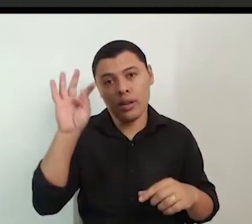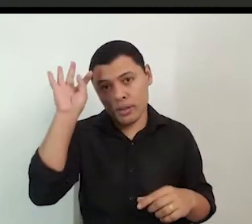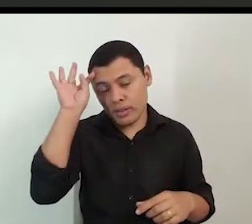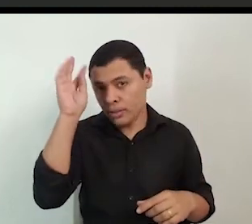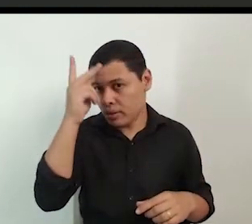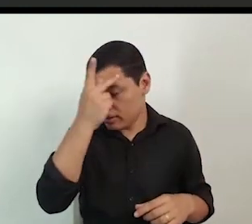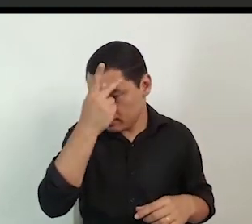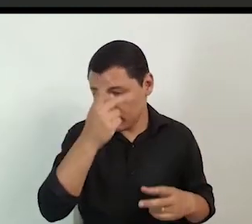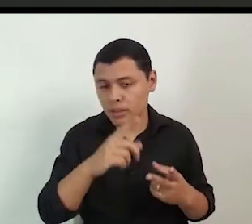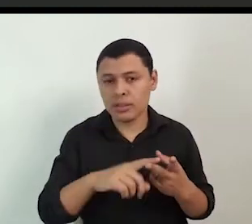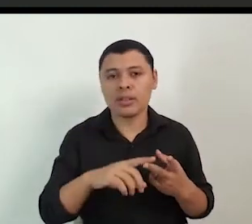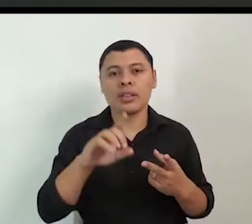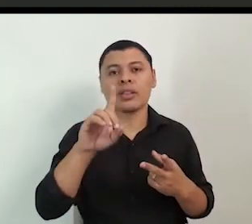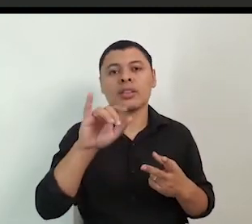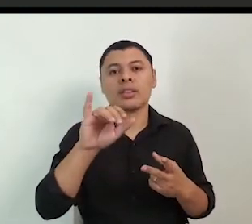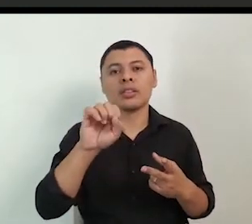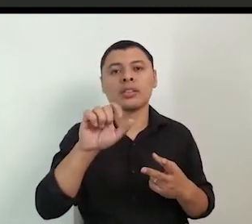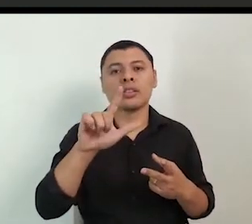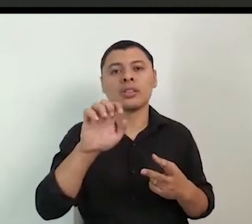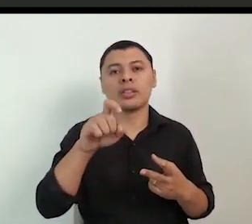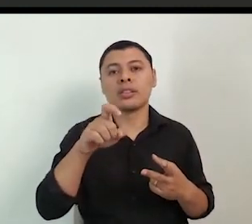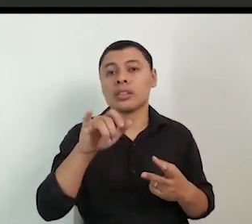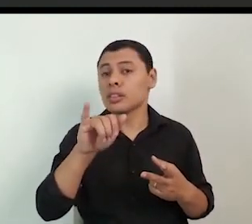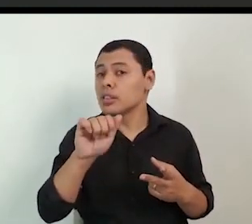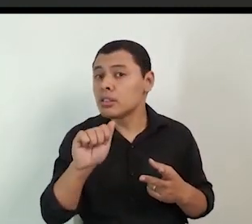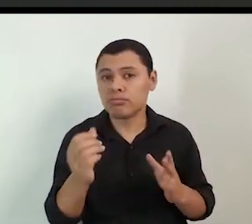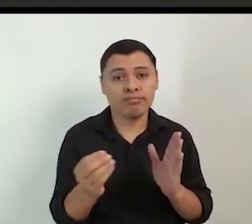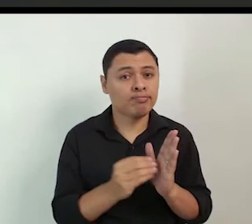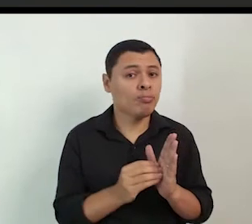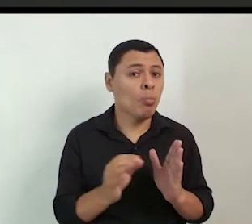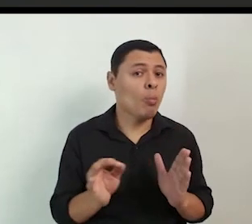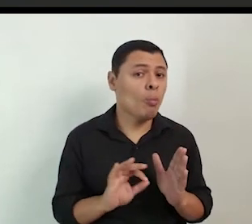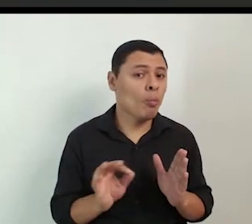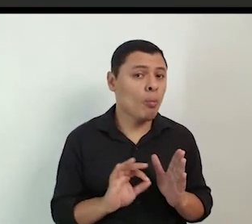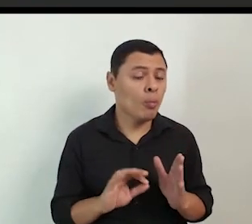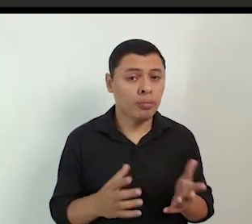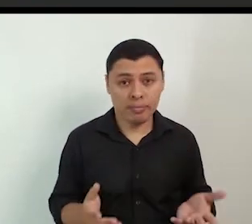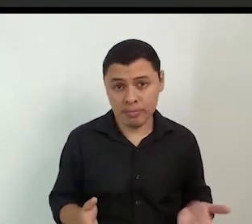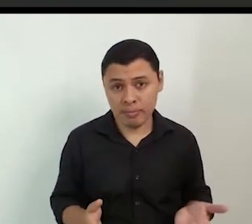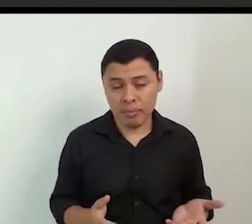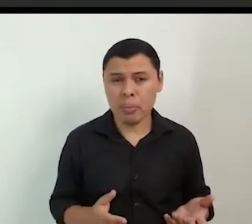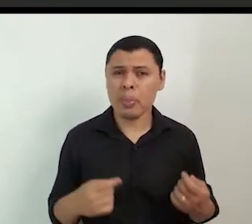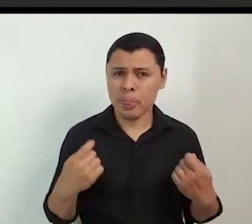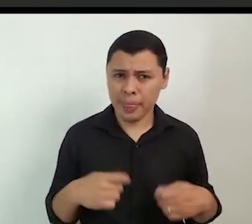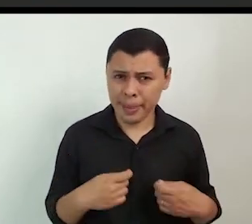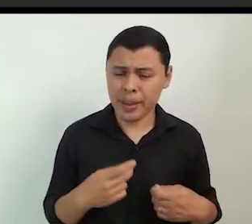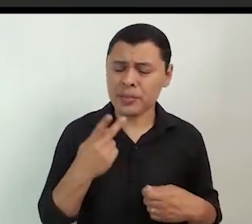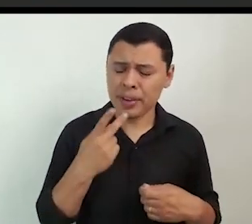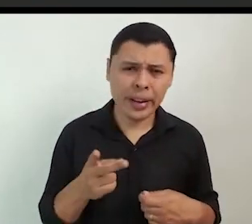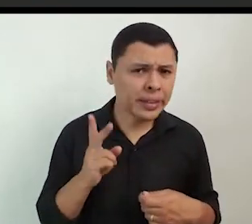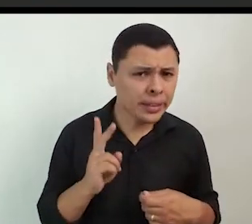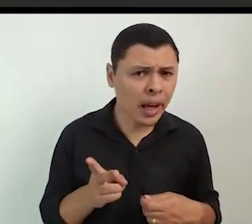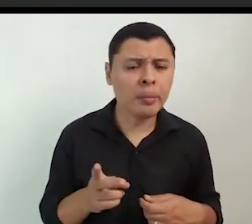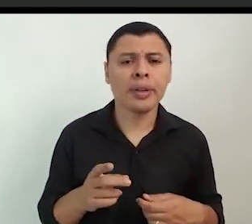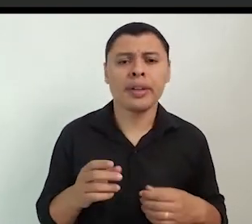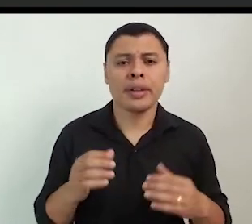dislexia, descalculia, disgrafia, isso não está abrangido aqui. Será que a gente precisa toda vez acrescentar uma linha na